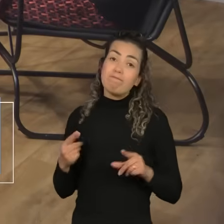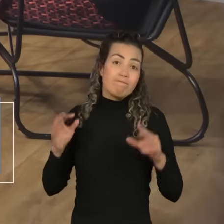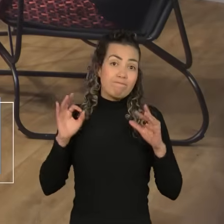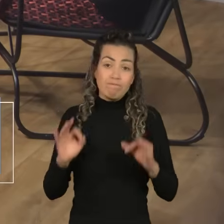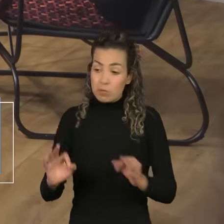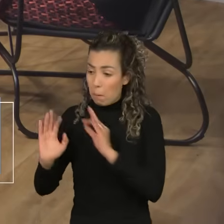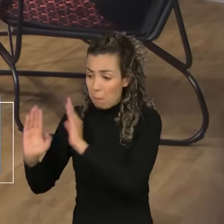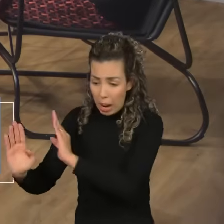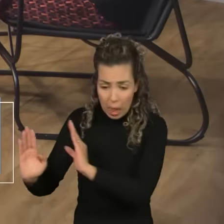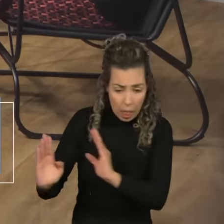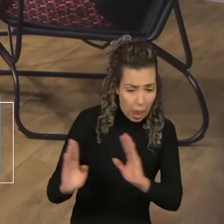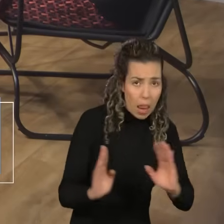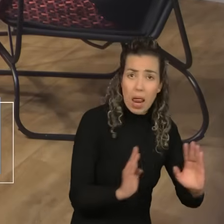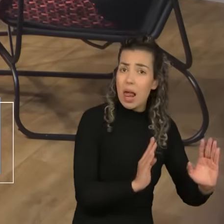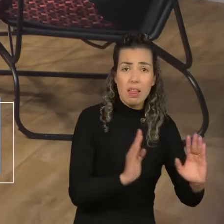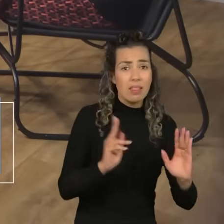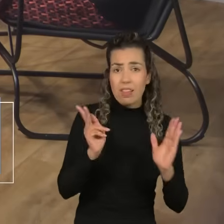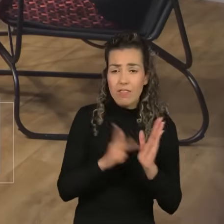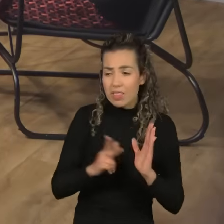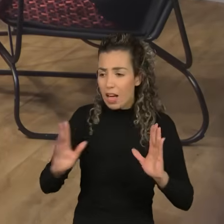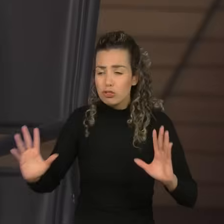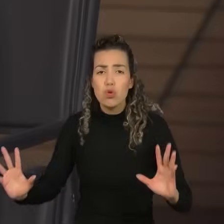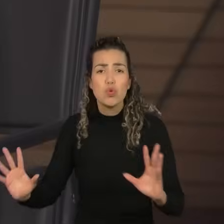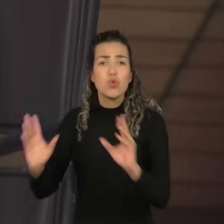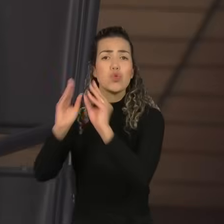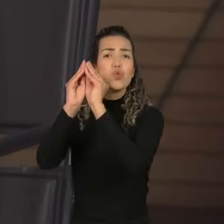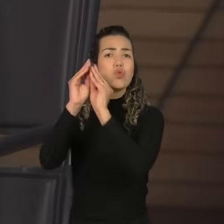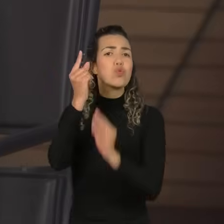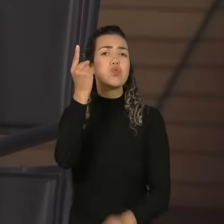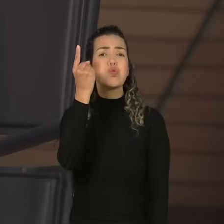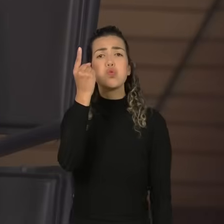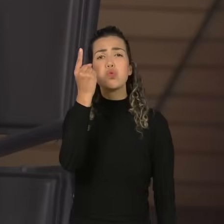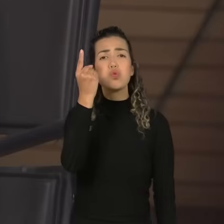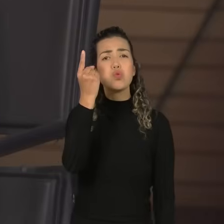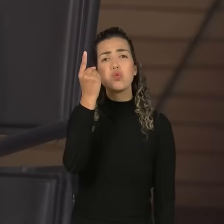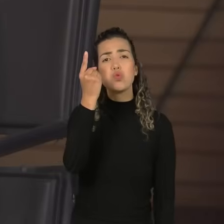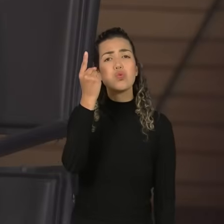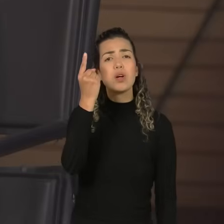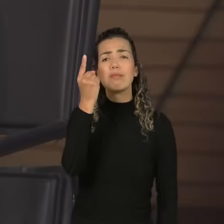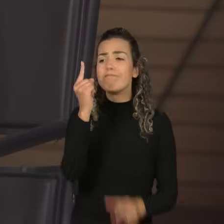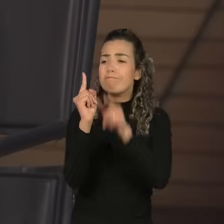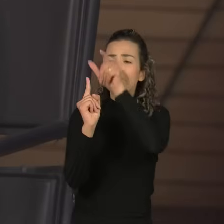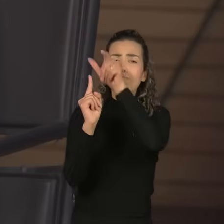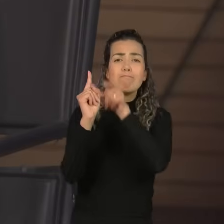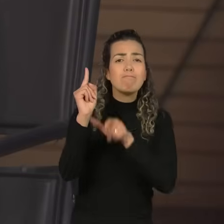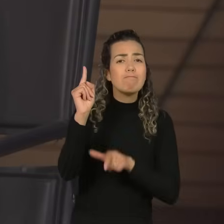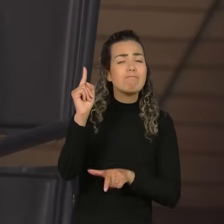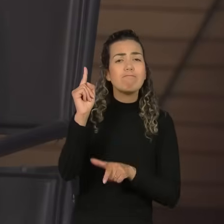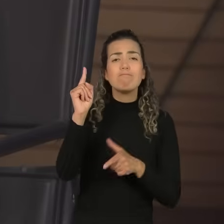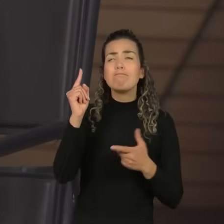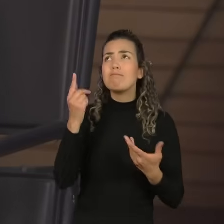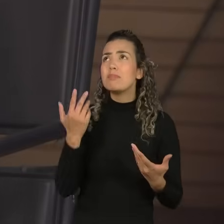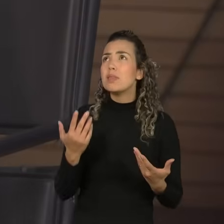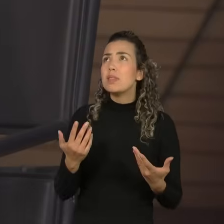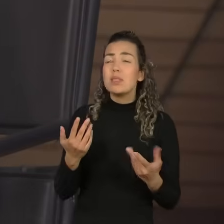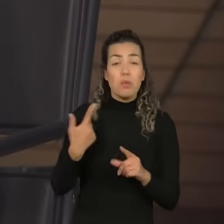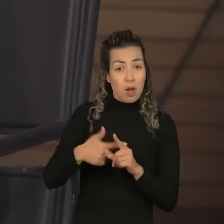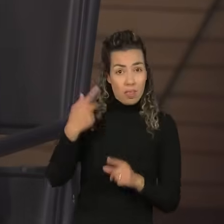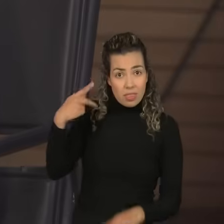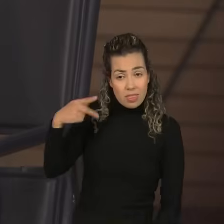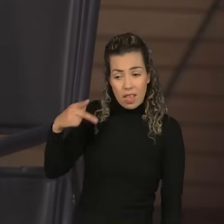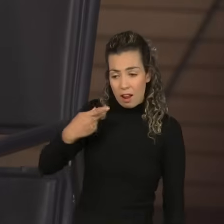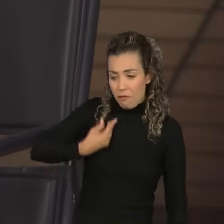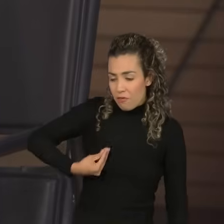só momento, não é? Que tem alguma coisa móvel na vida e na obra do Cazuza,